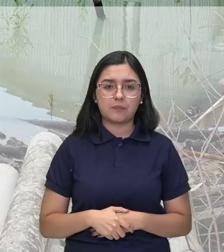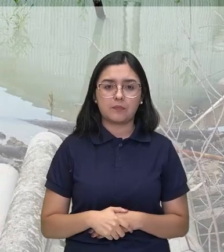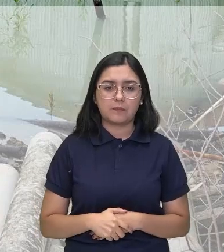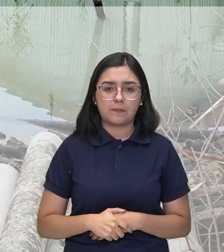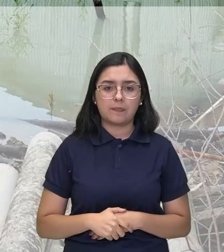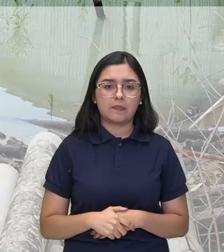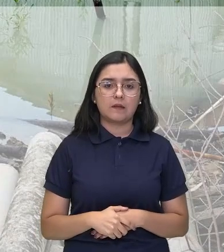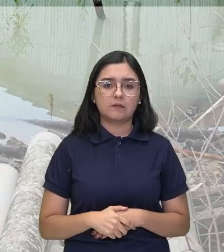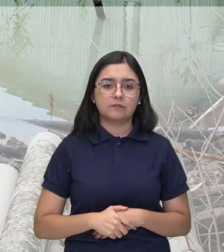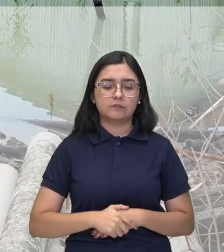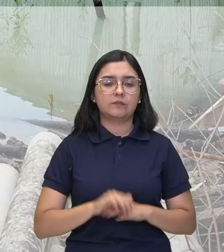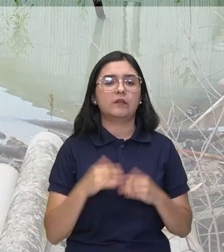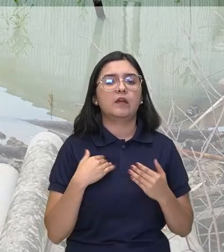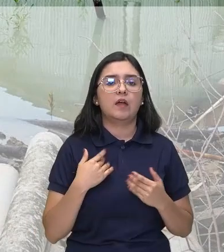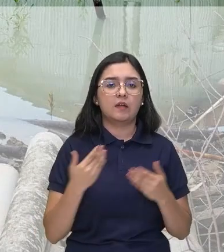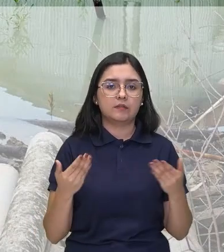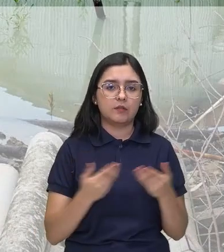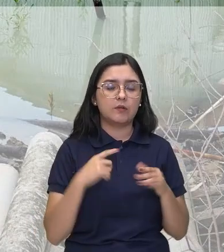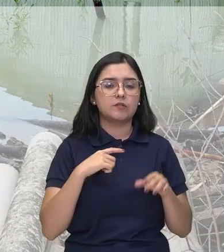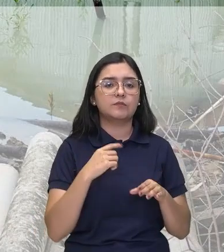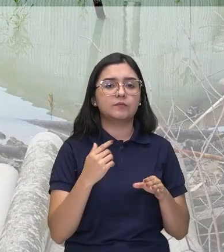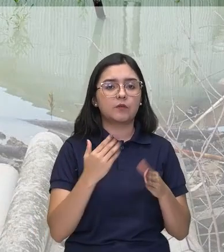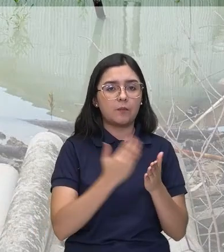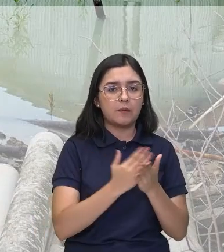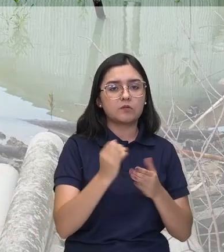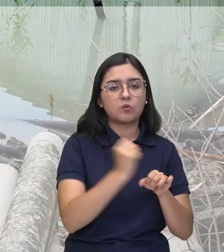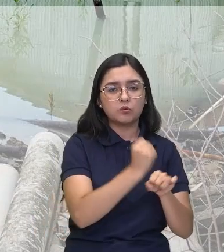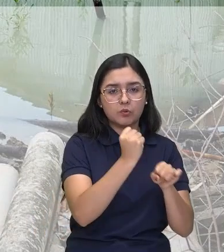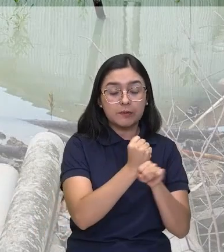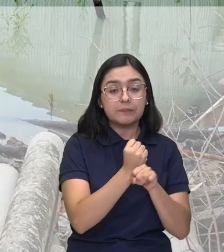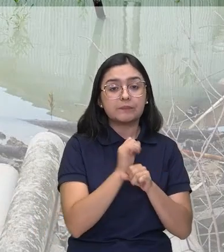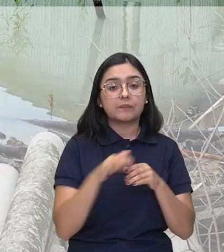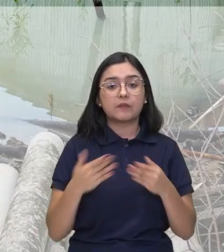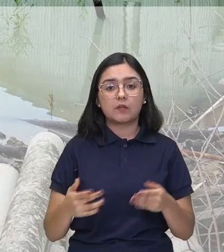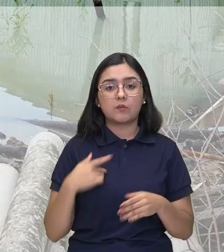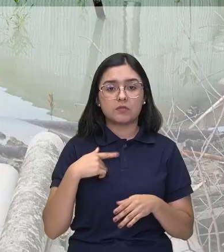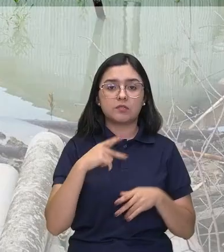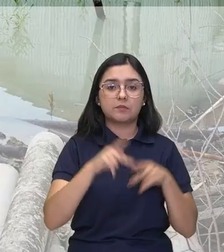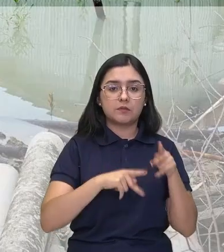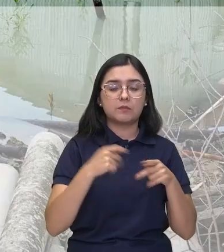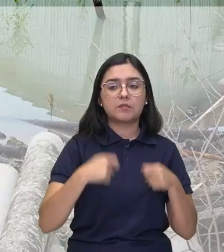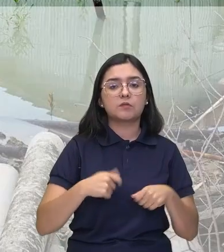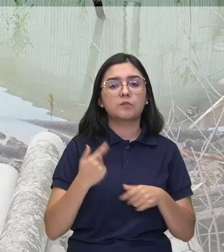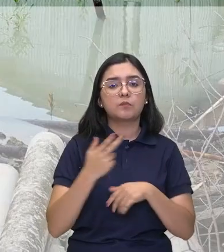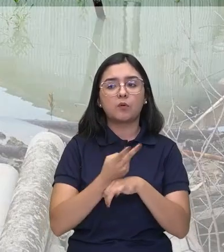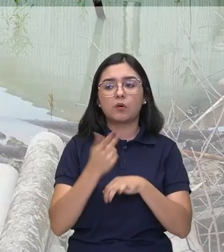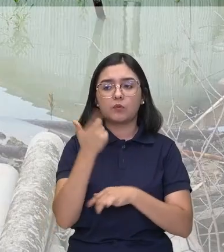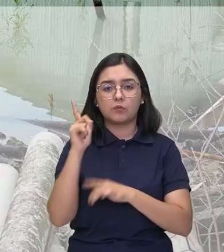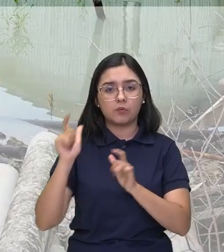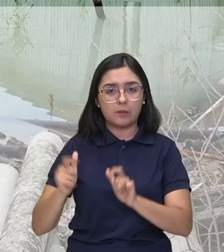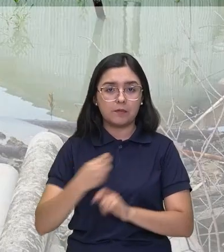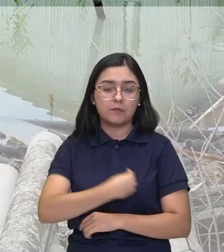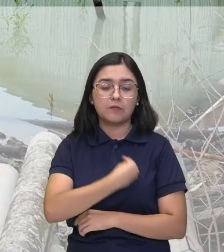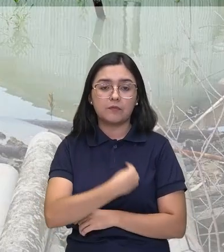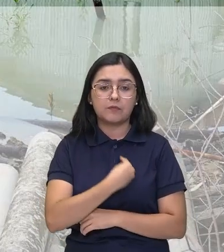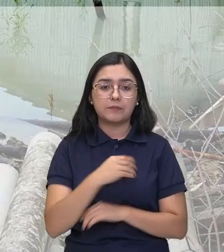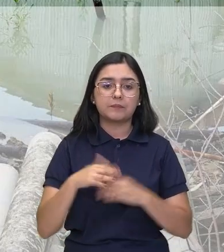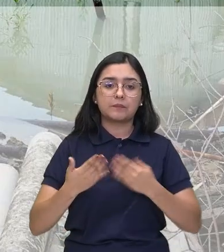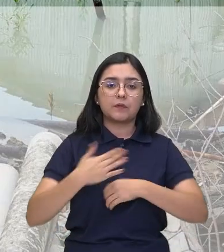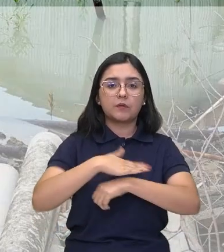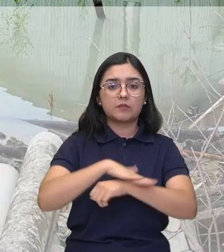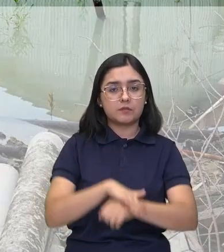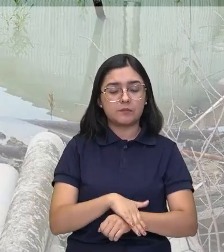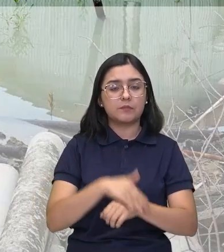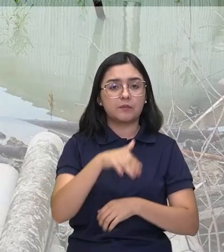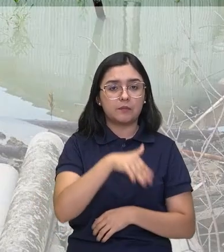Pobreza aqui não, o negócio é meter obra, né? E aí essas pessoas que se virem, né? Ou seja, o racismo ambiental não é só